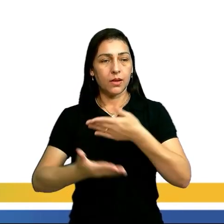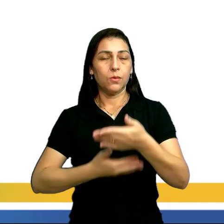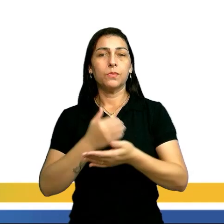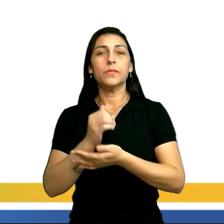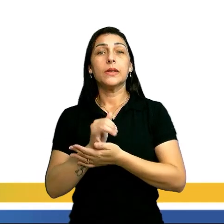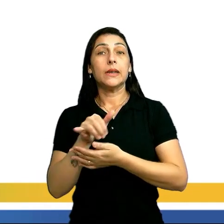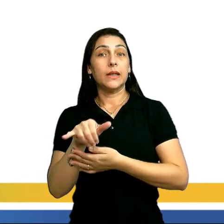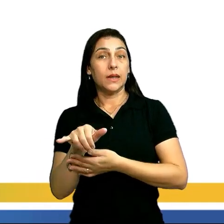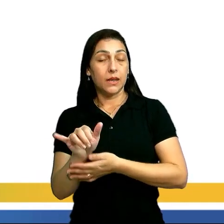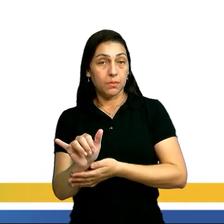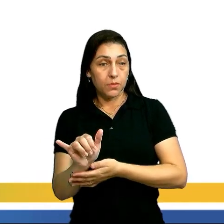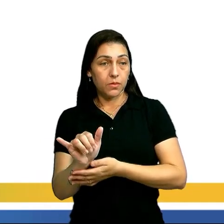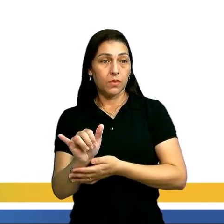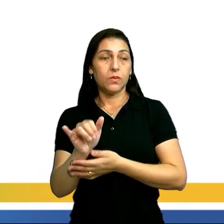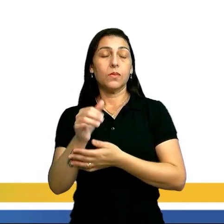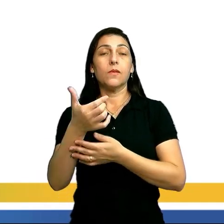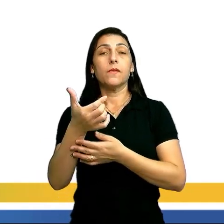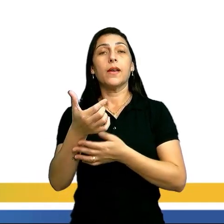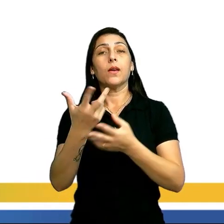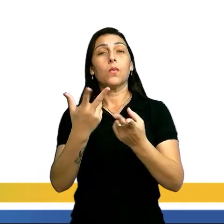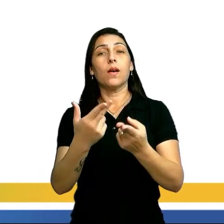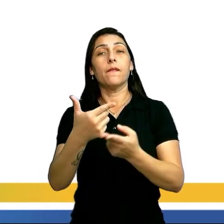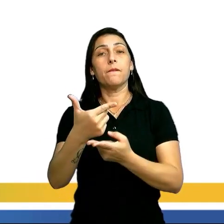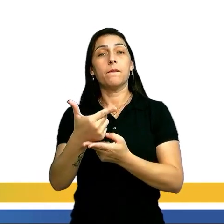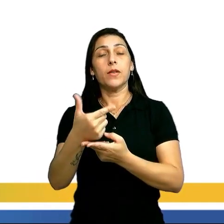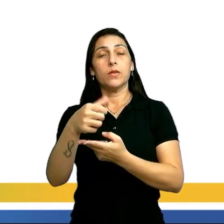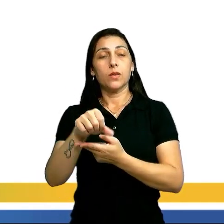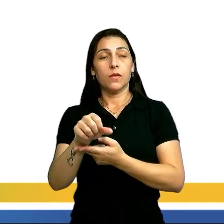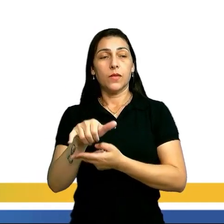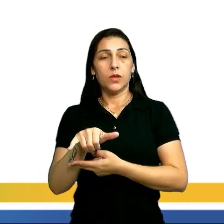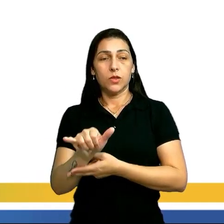relação y é igual a